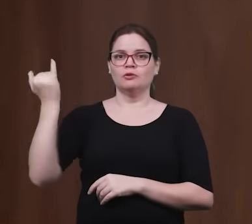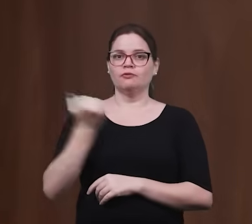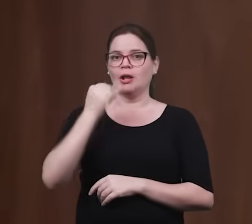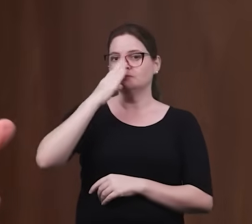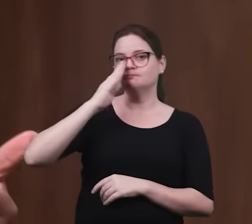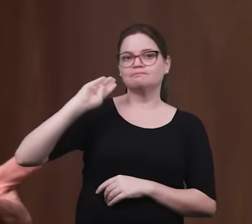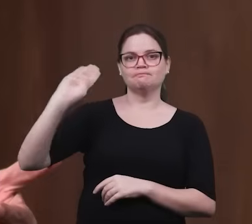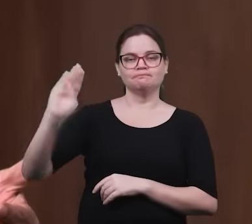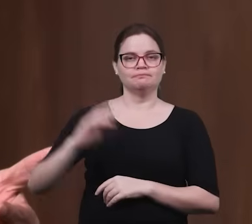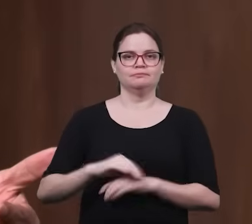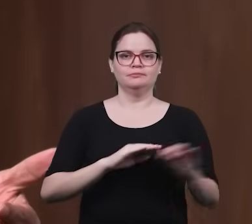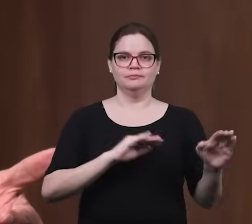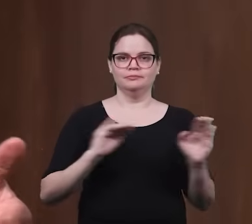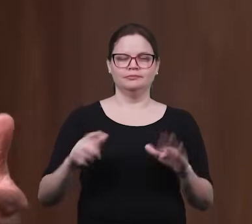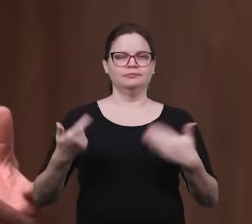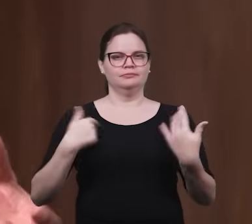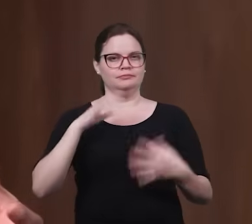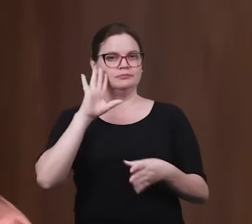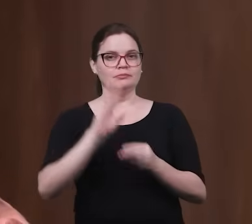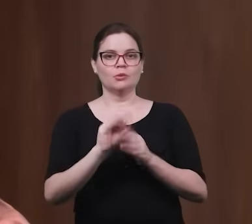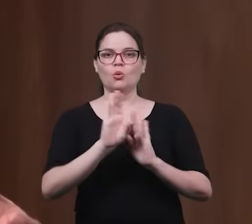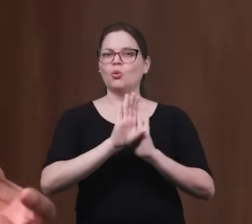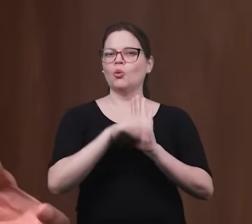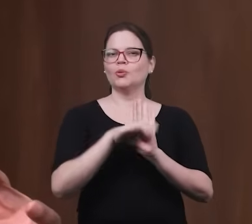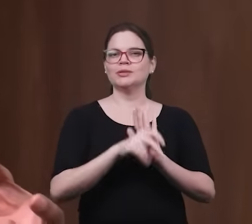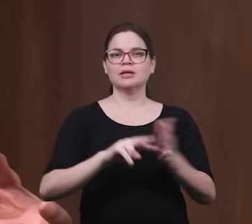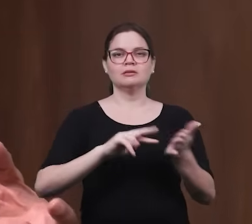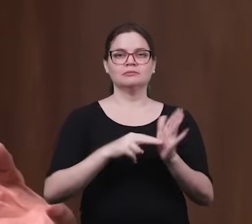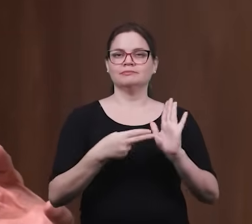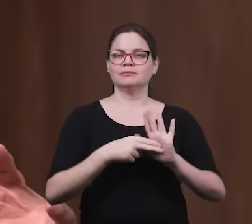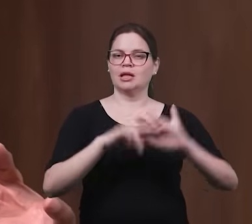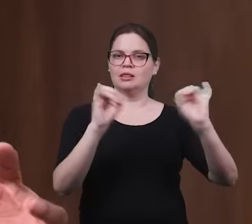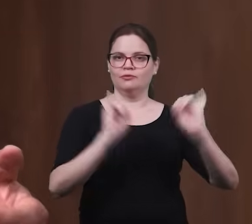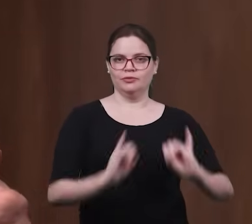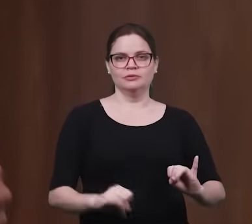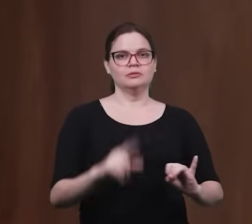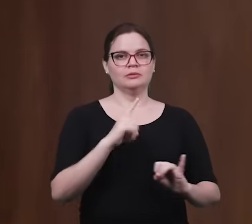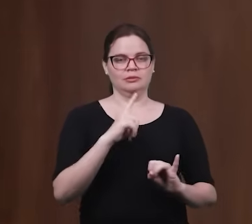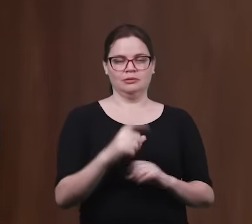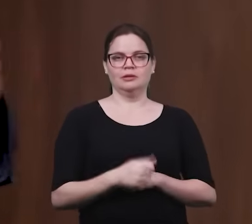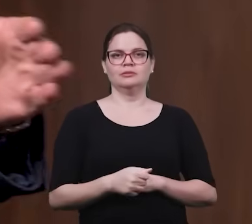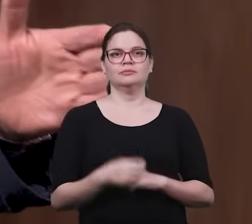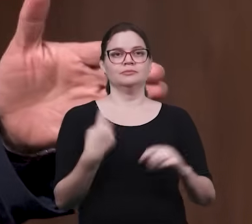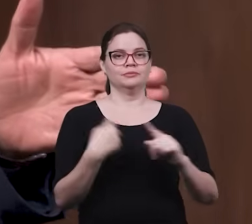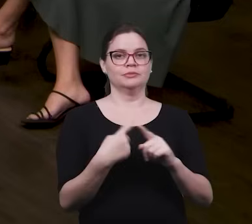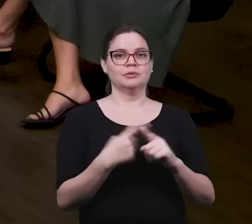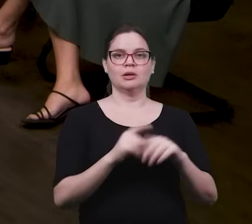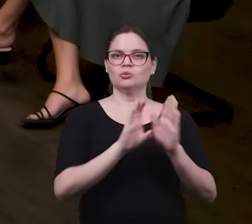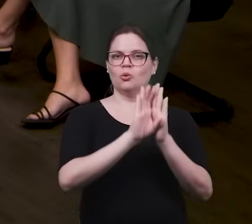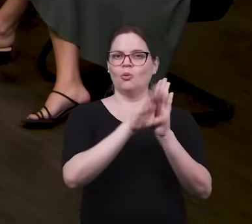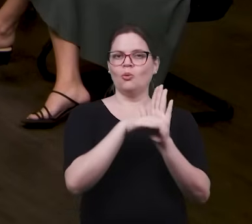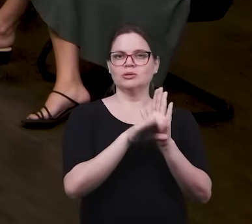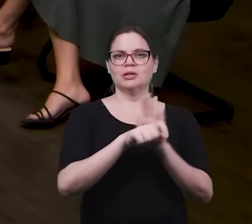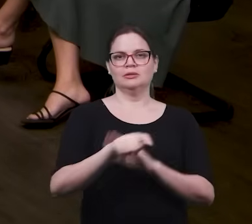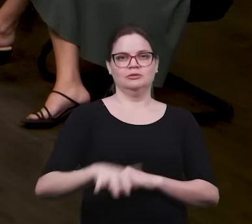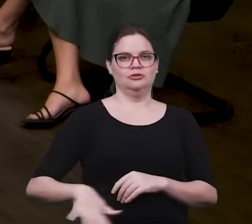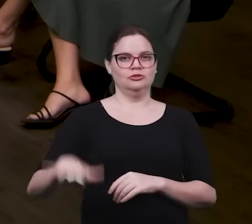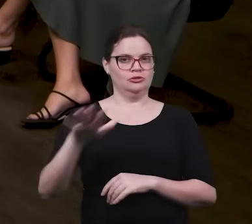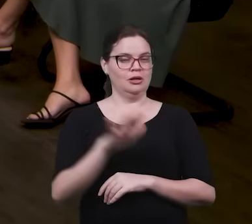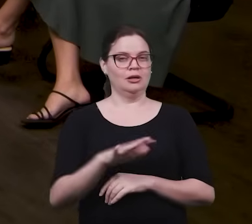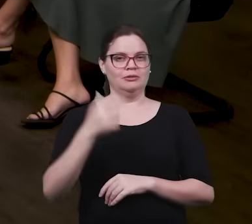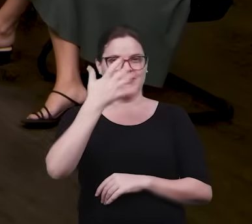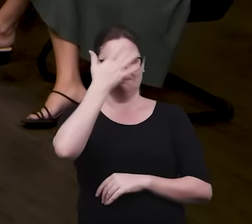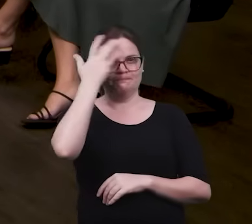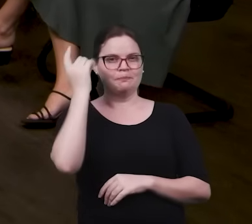ele amplia muito o entendimento do que é idolatria num conceito geral. Que as